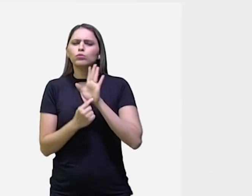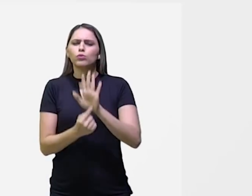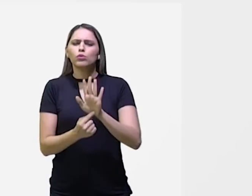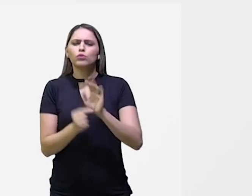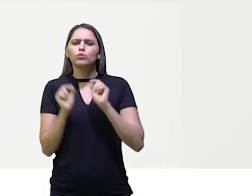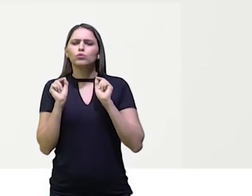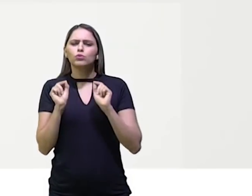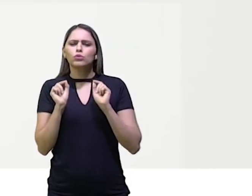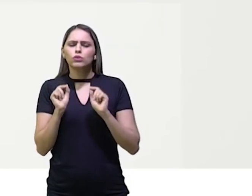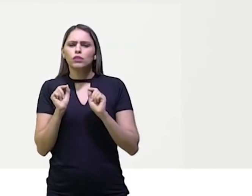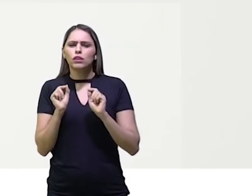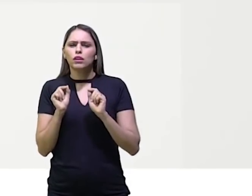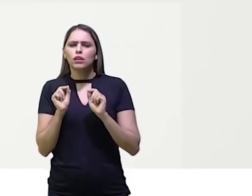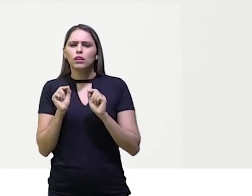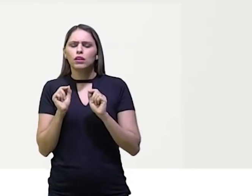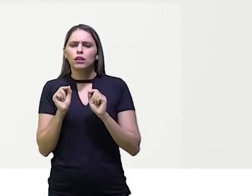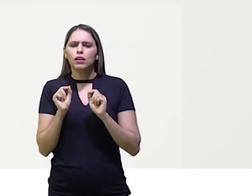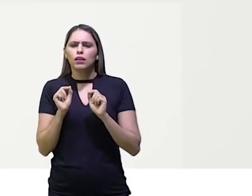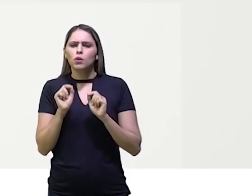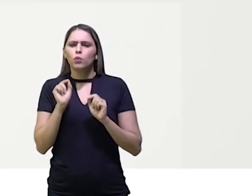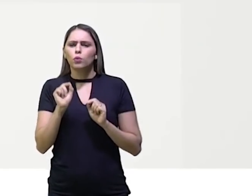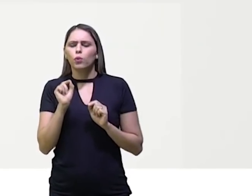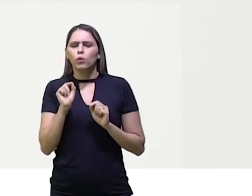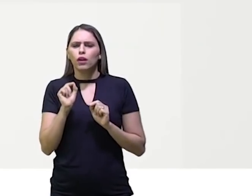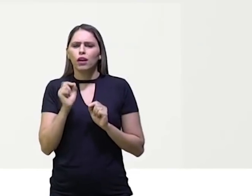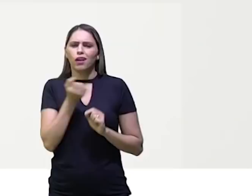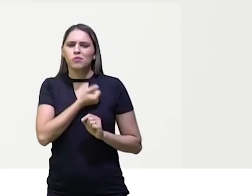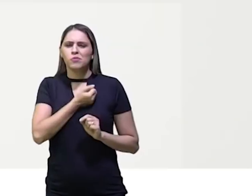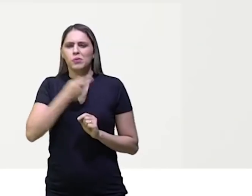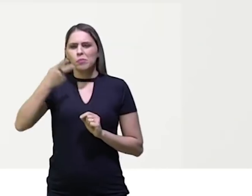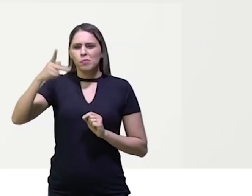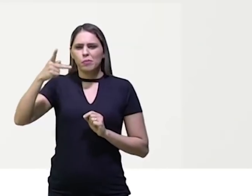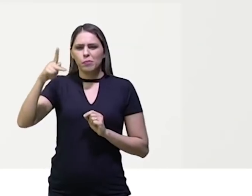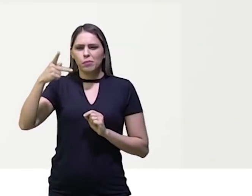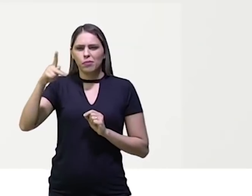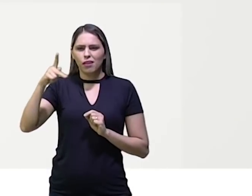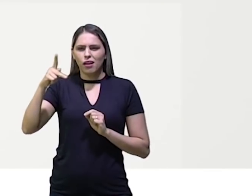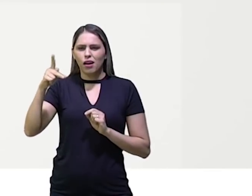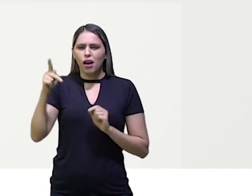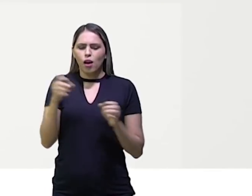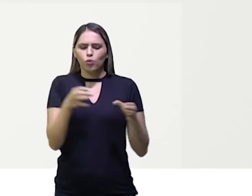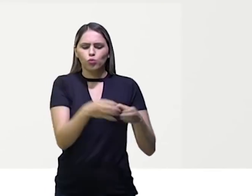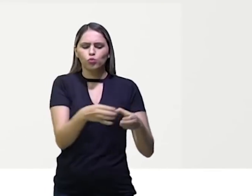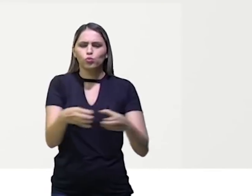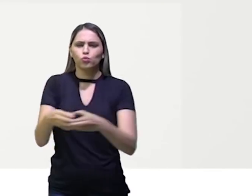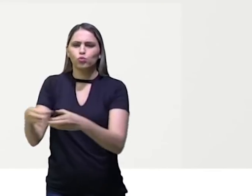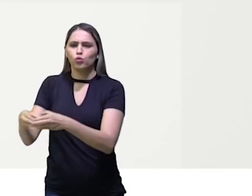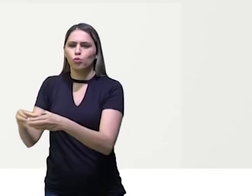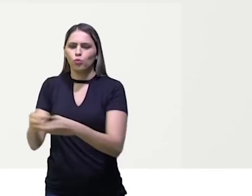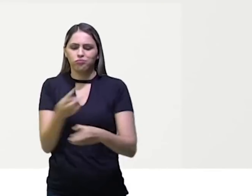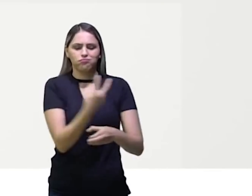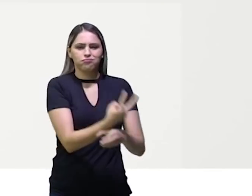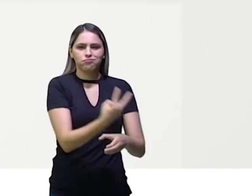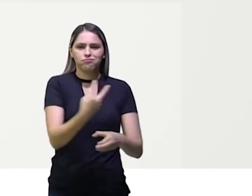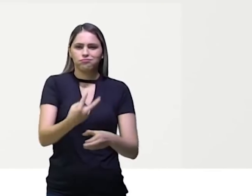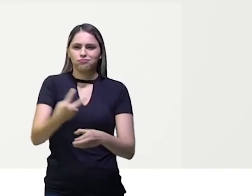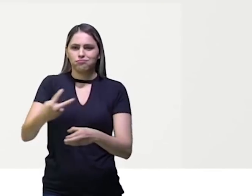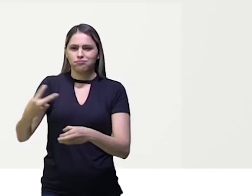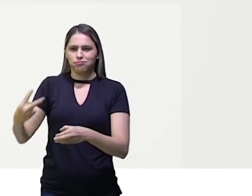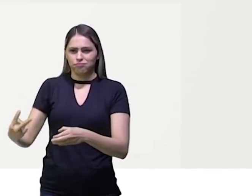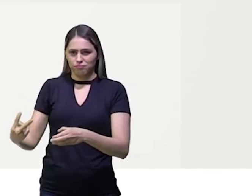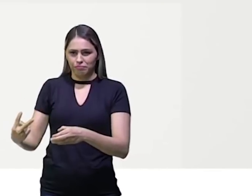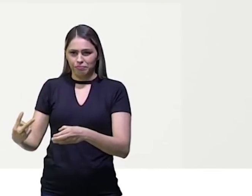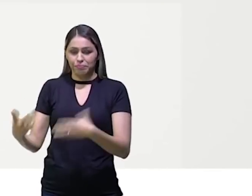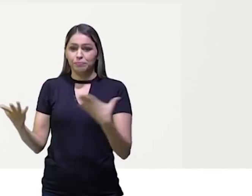para você que a junção dos dois vai formar o par e sem sobrar nada. Olha aqui, ó, mostrei